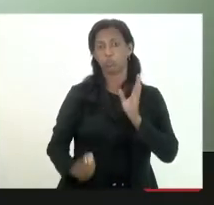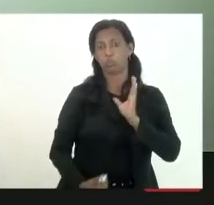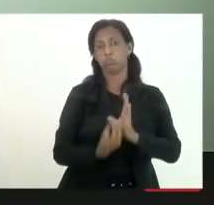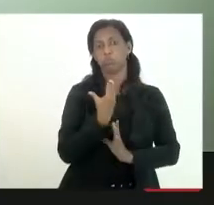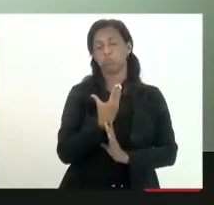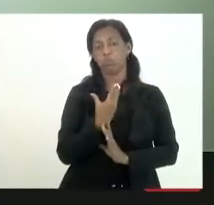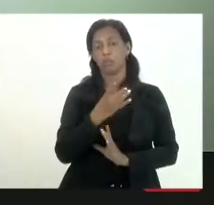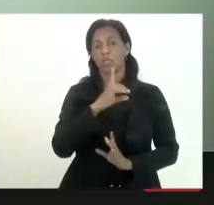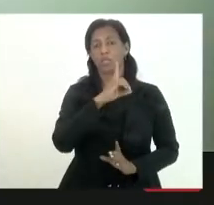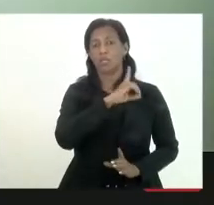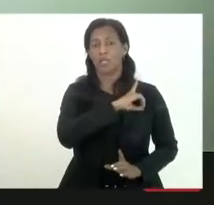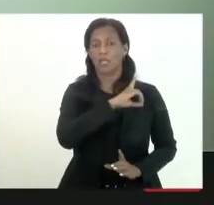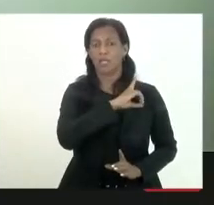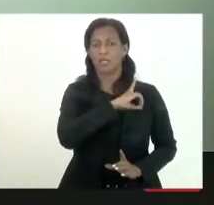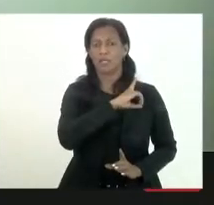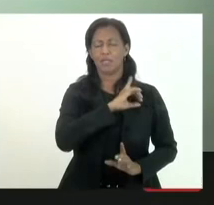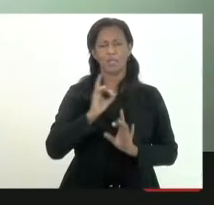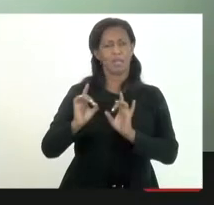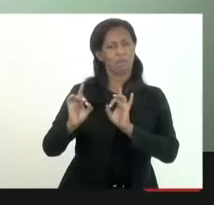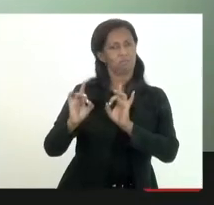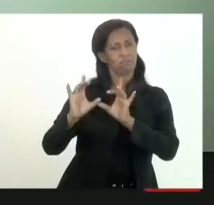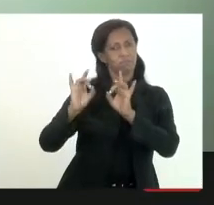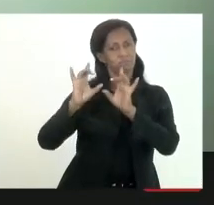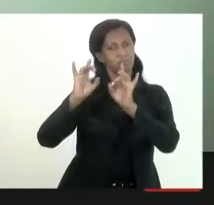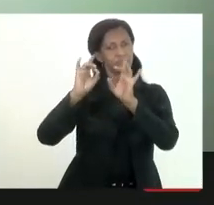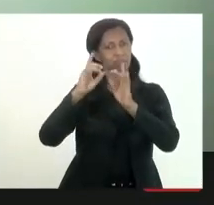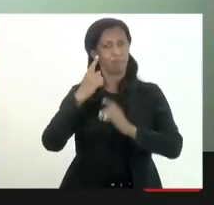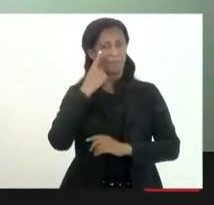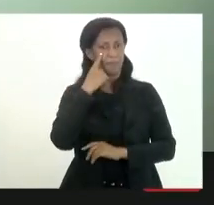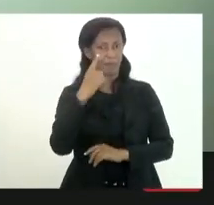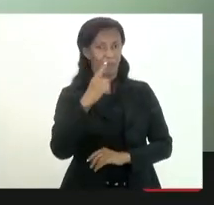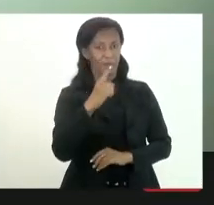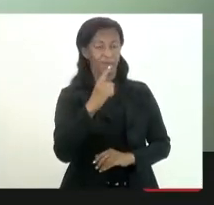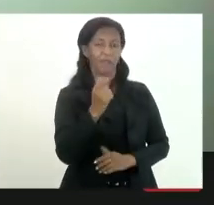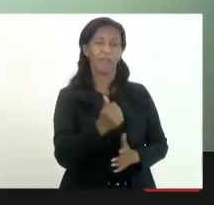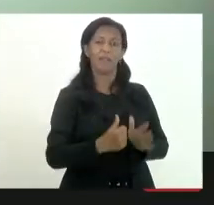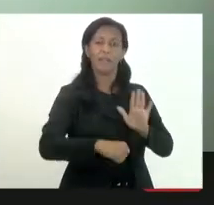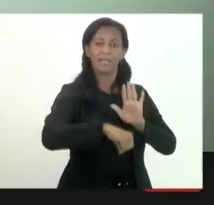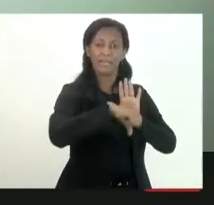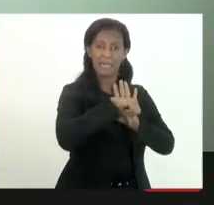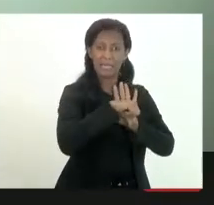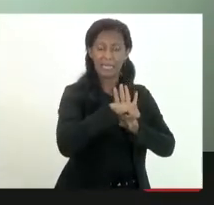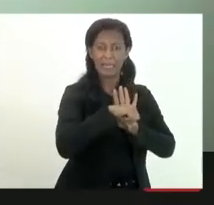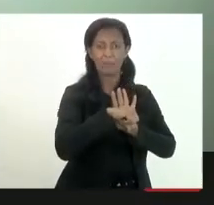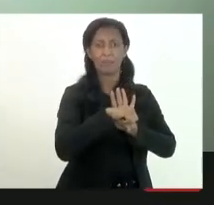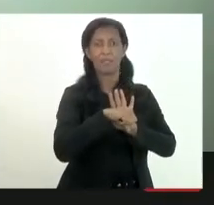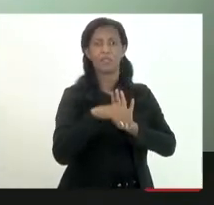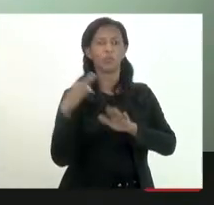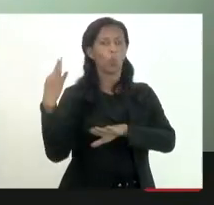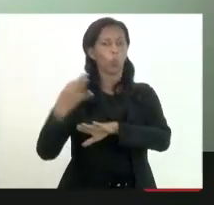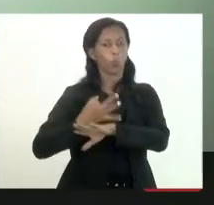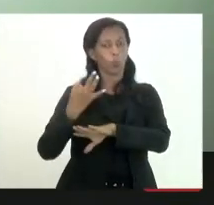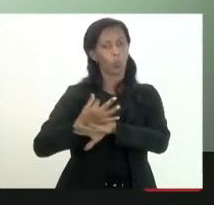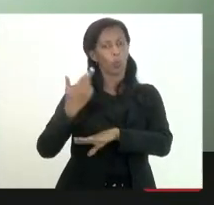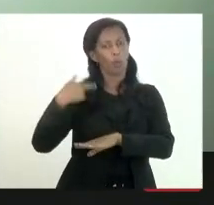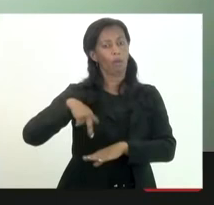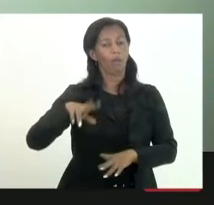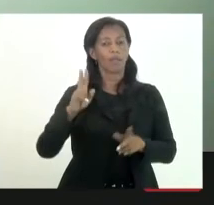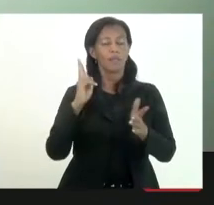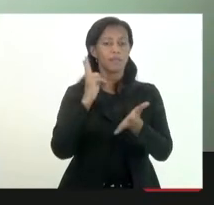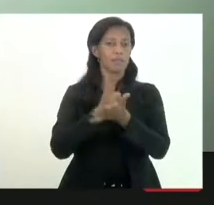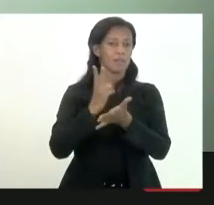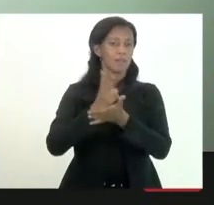da Delegacia Especializada para Apurar os Crimes de Intolerância Religiosa, e que sempre nos lembra aqui,